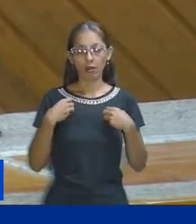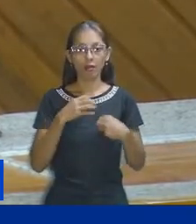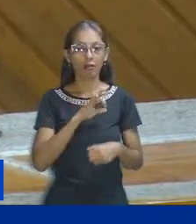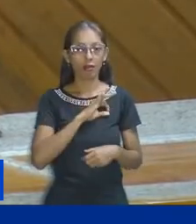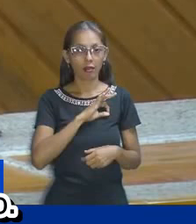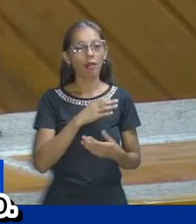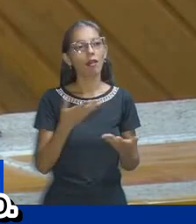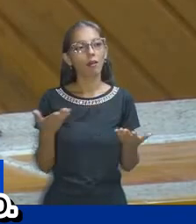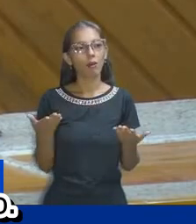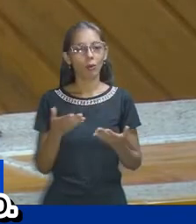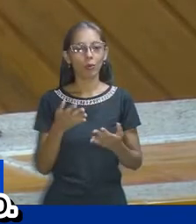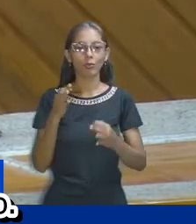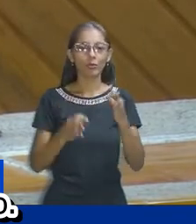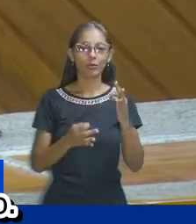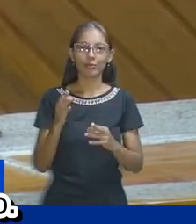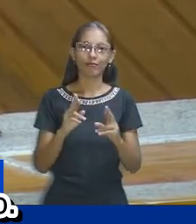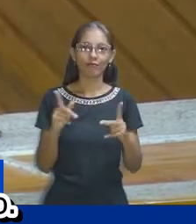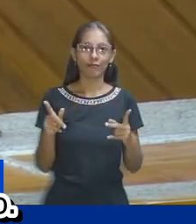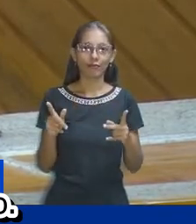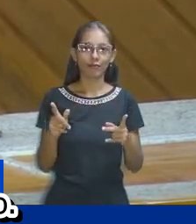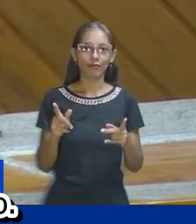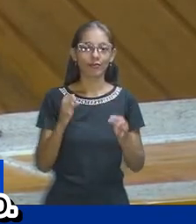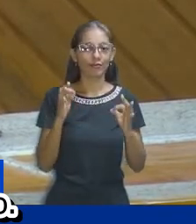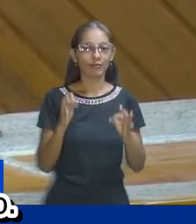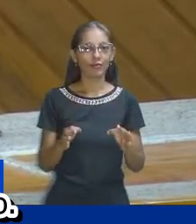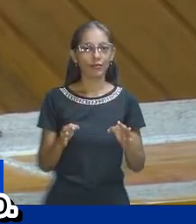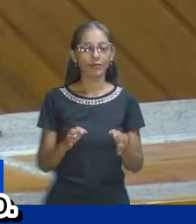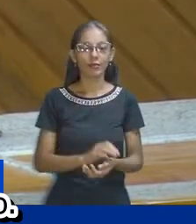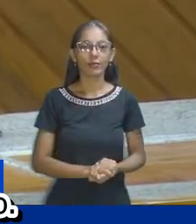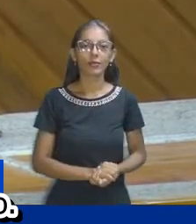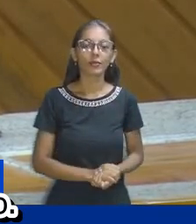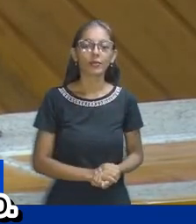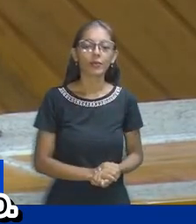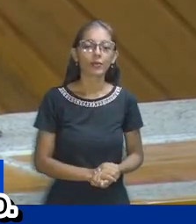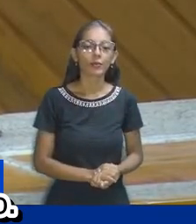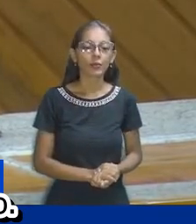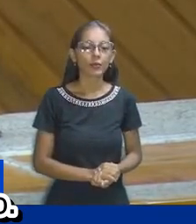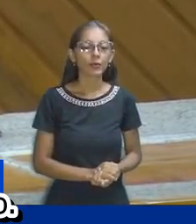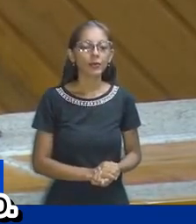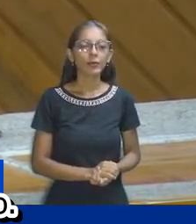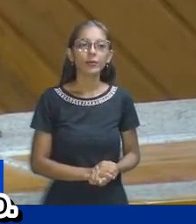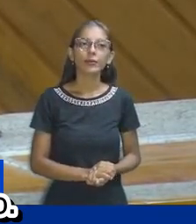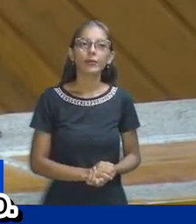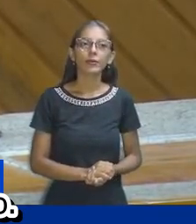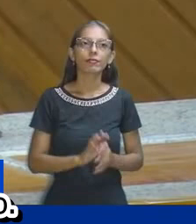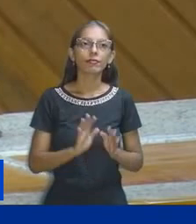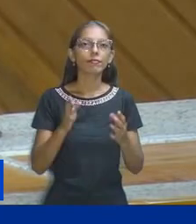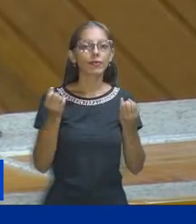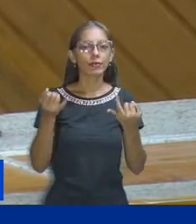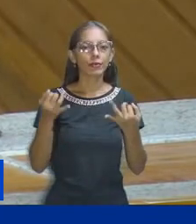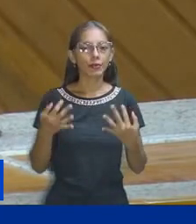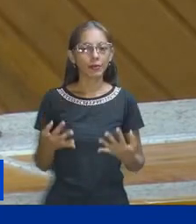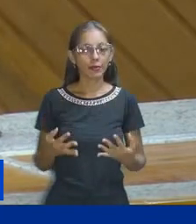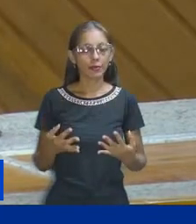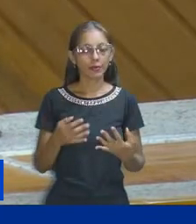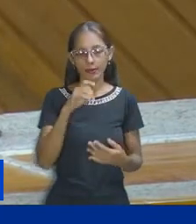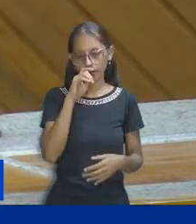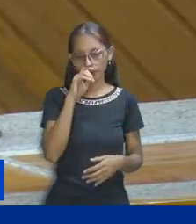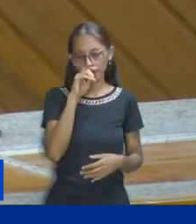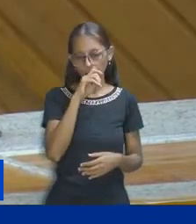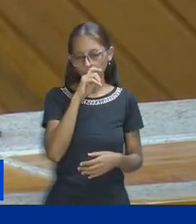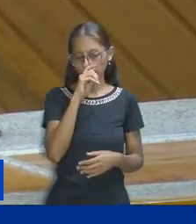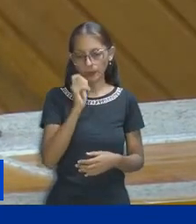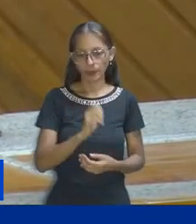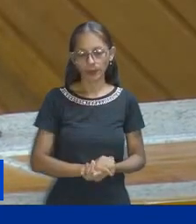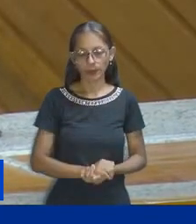outro. Né? Provavelmente o julgamento seria outro. Fez as considerações, senhor presidente, claro, eu estou